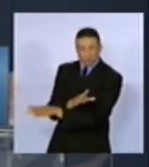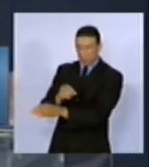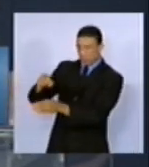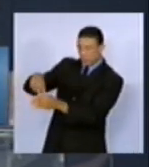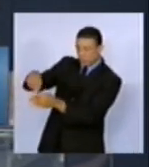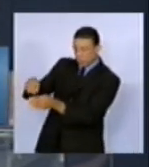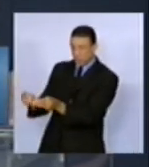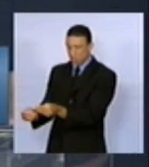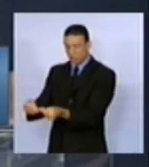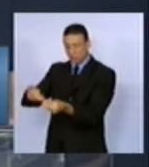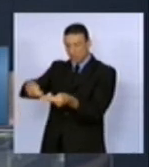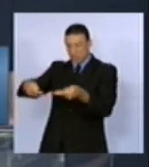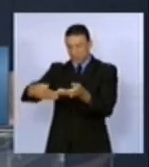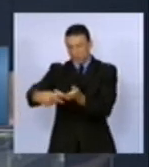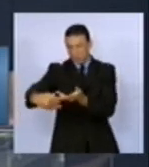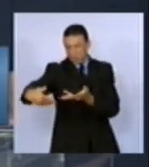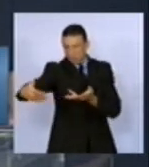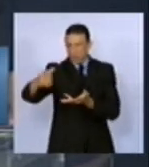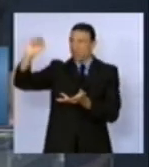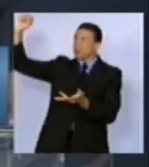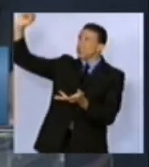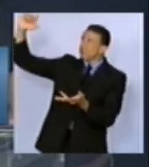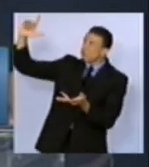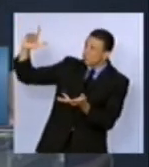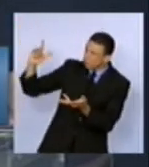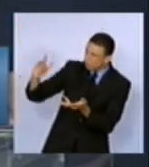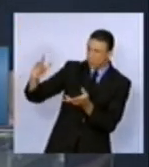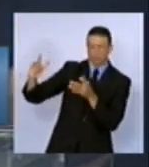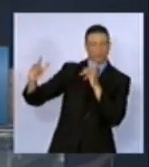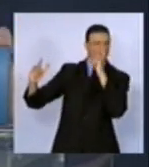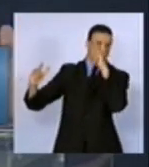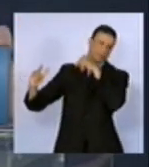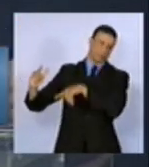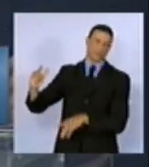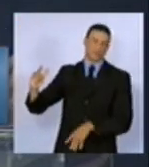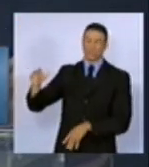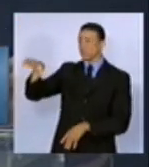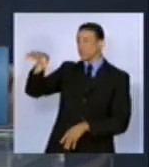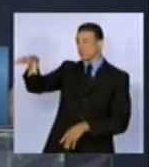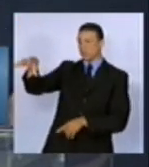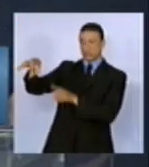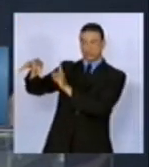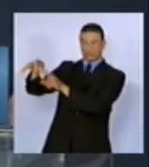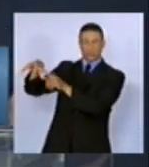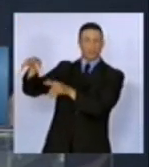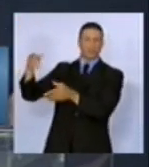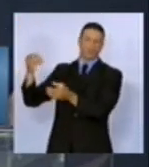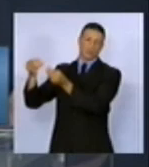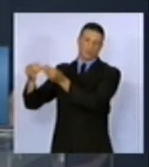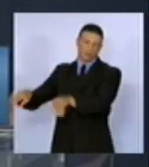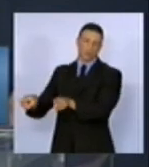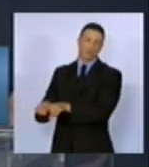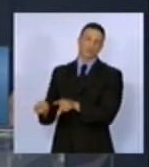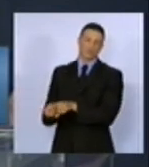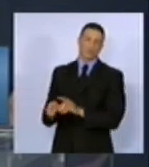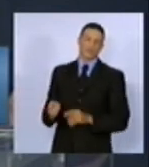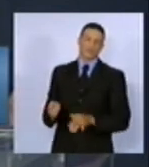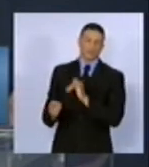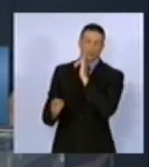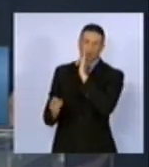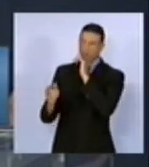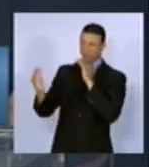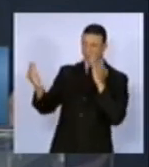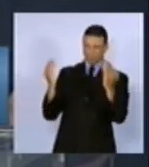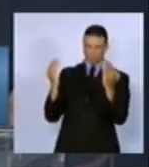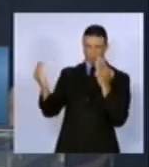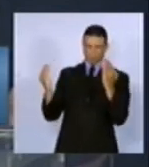esses grãos para secar na maioria das nossas regiões é o setor tá fazendo proativo também com relação a